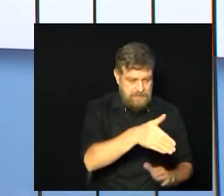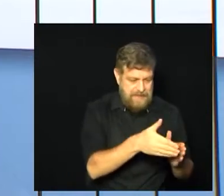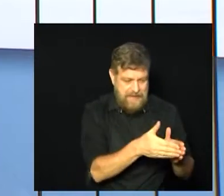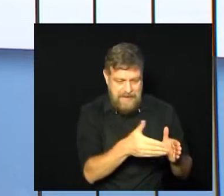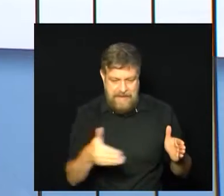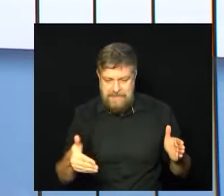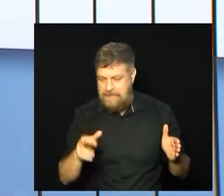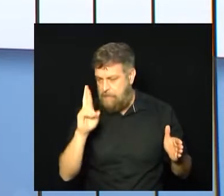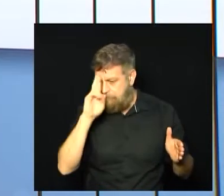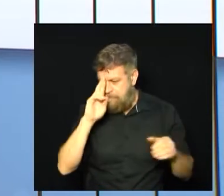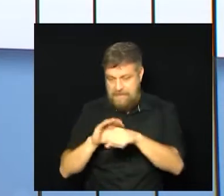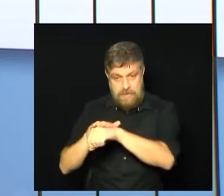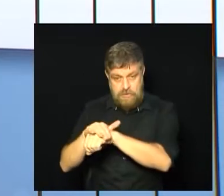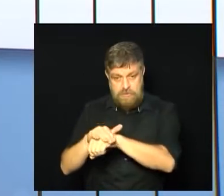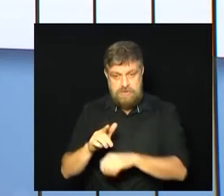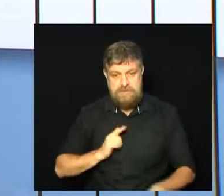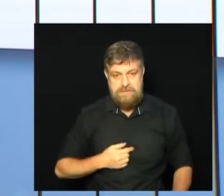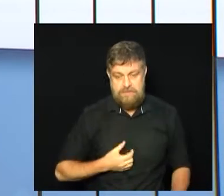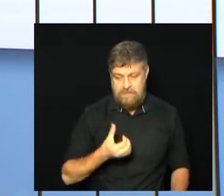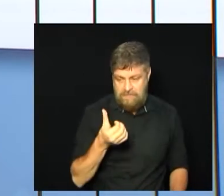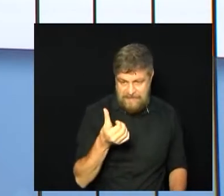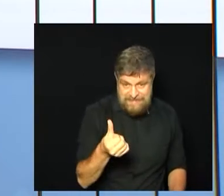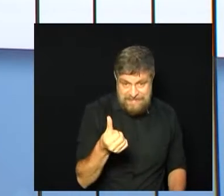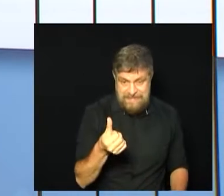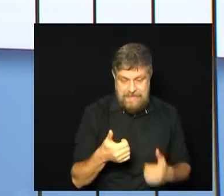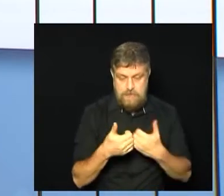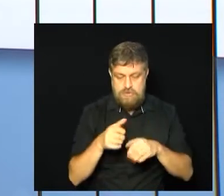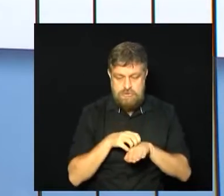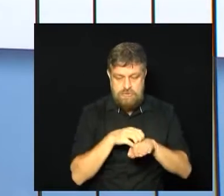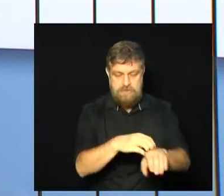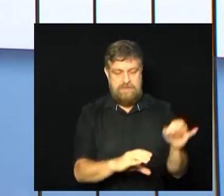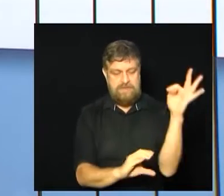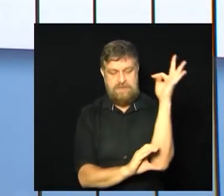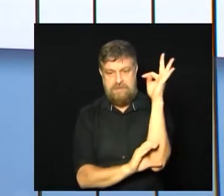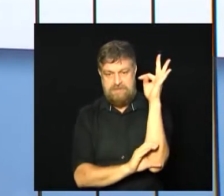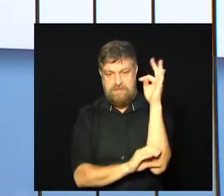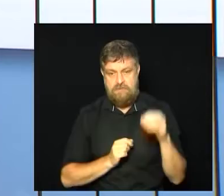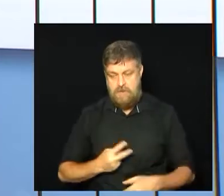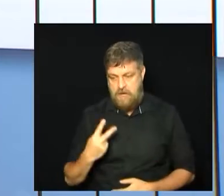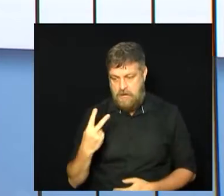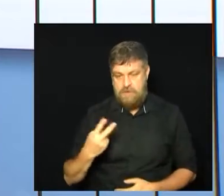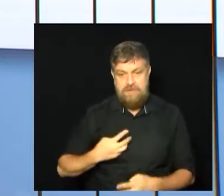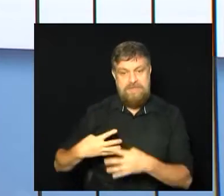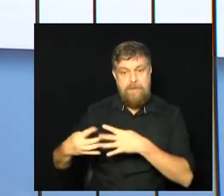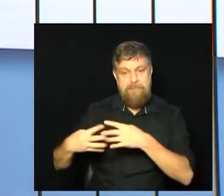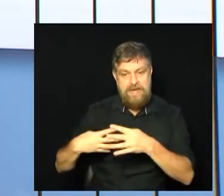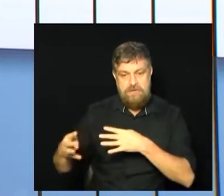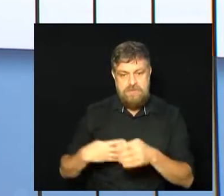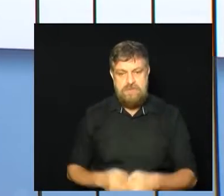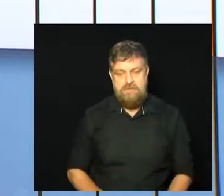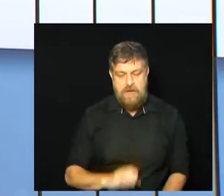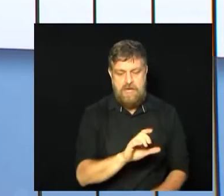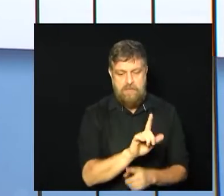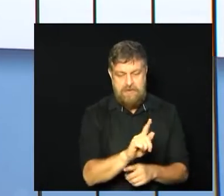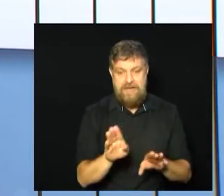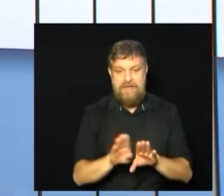a meia-noite, de mais 6 veículos no Terminal Central e 2 nos terminais Barão Geraldo, Campo Grande